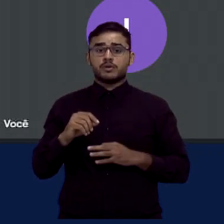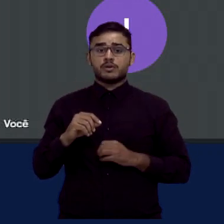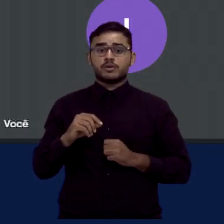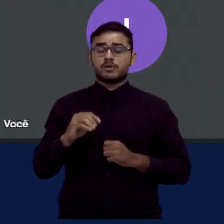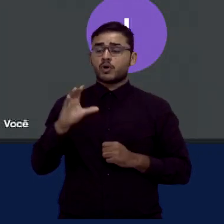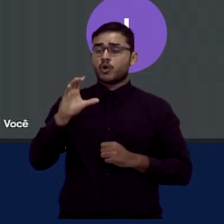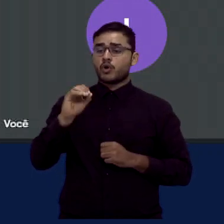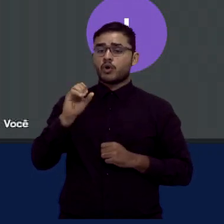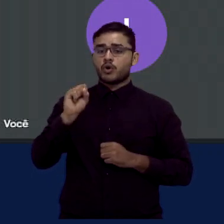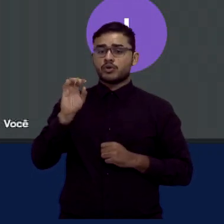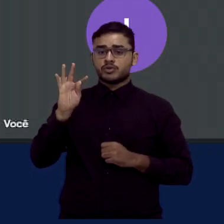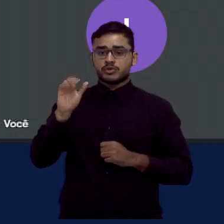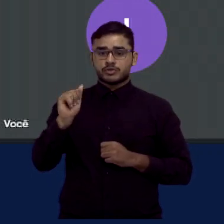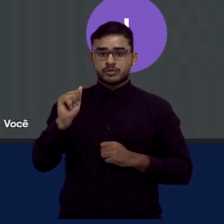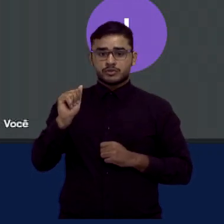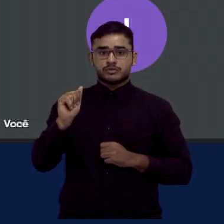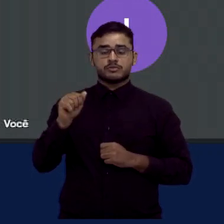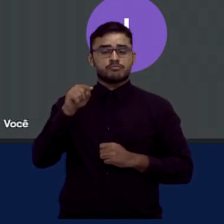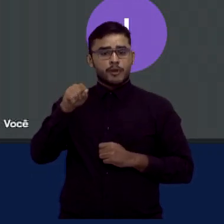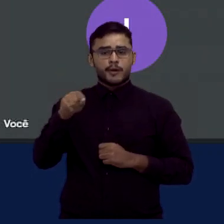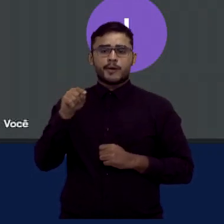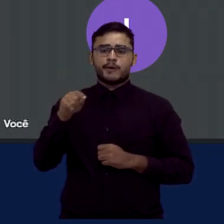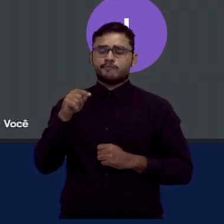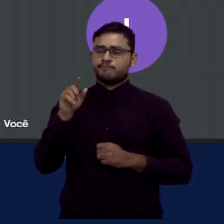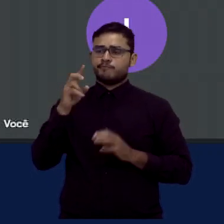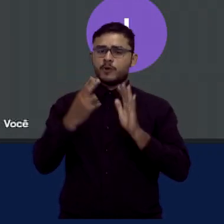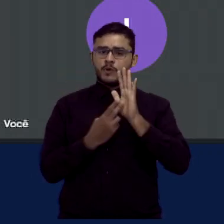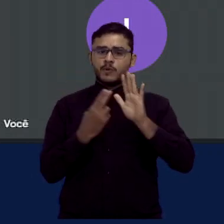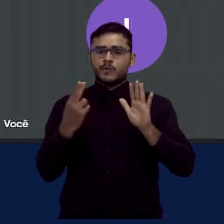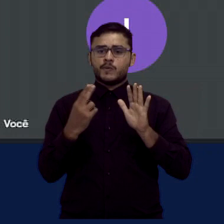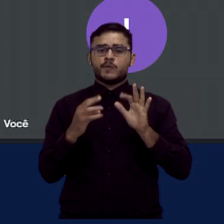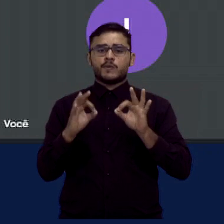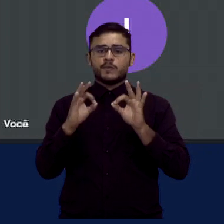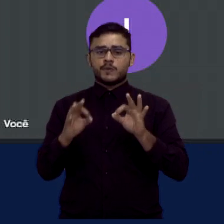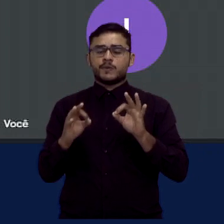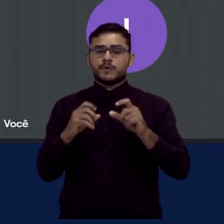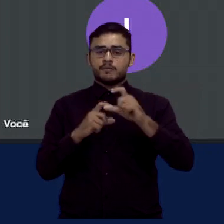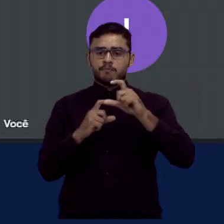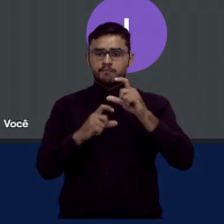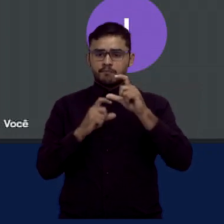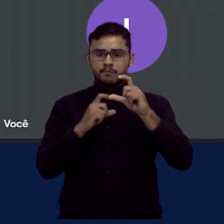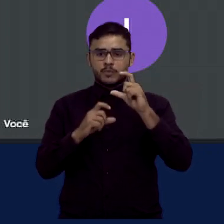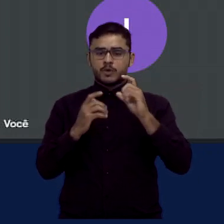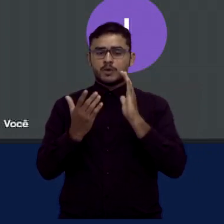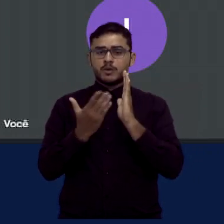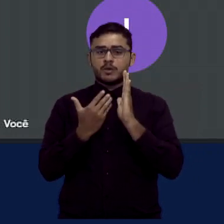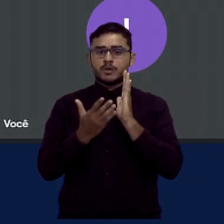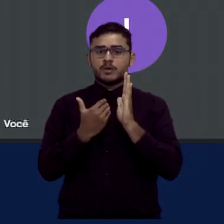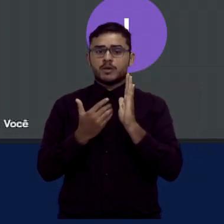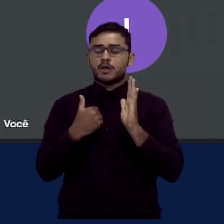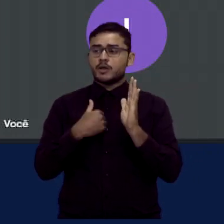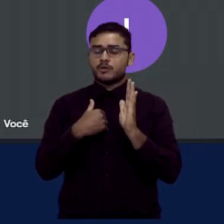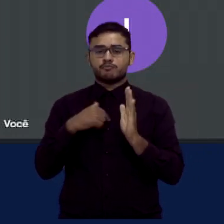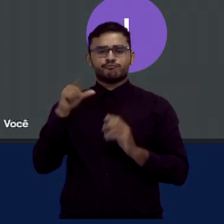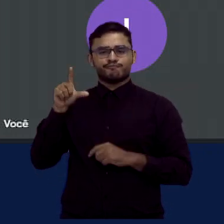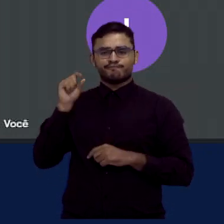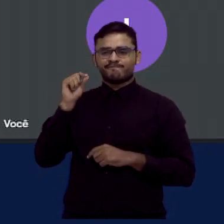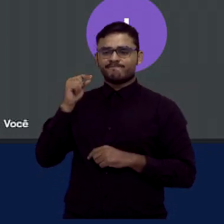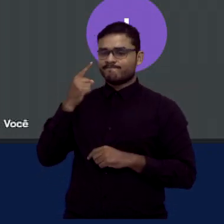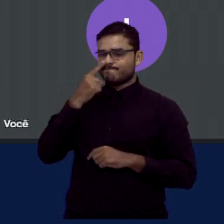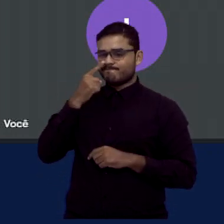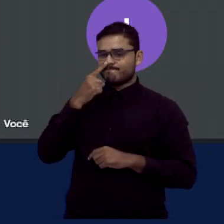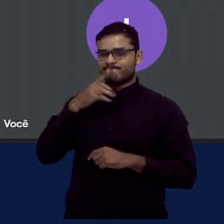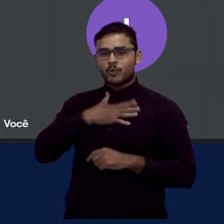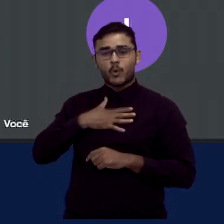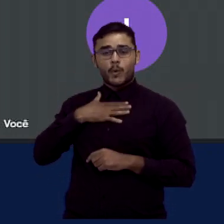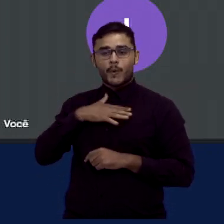Calça. São dois dos autores que eu acho atualmente, são os dois dos meus autores brasileiros favoritos mesmo. Tudo